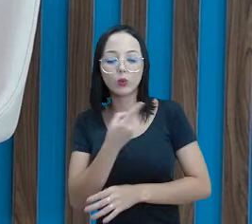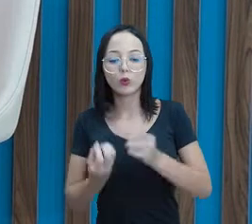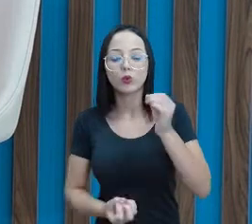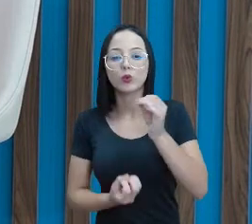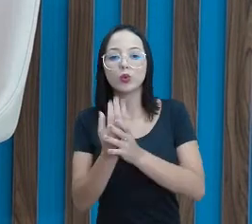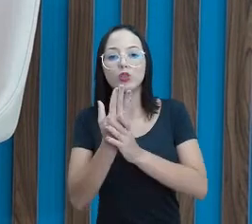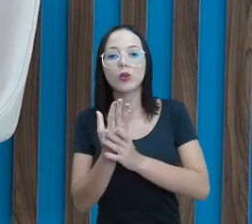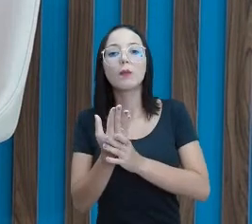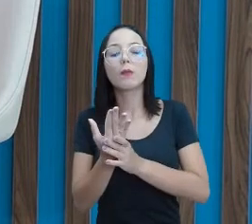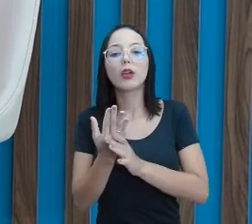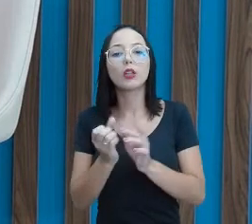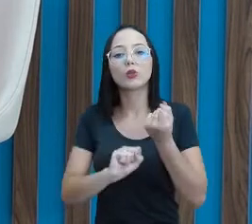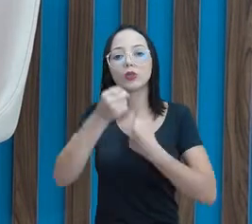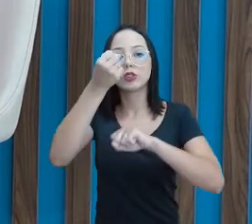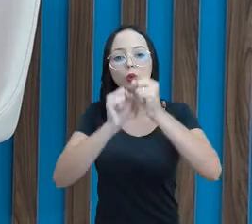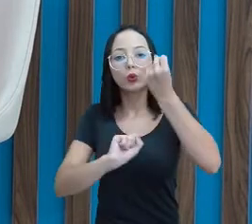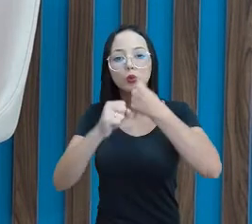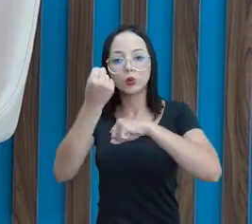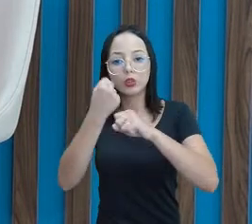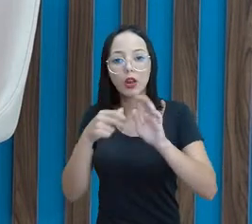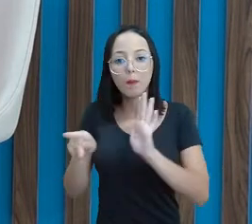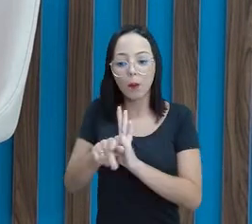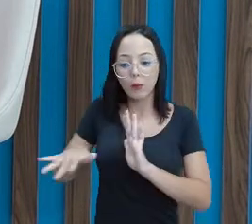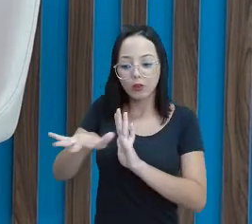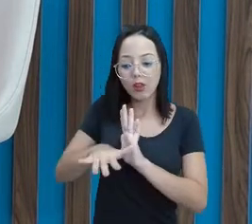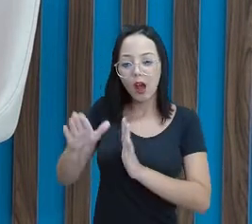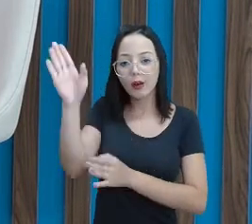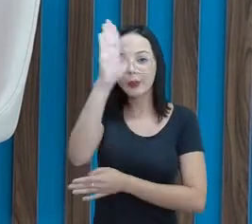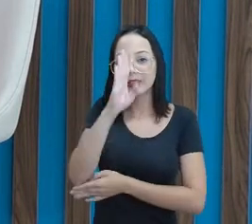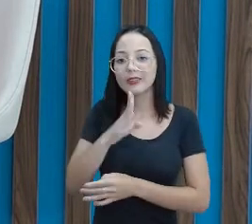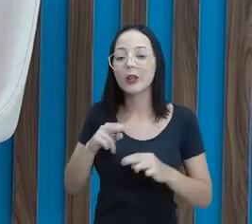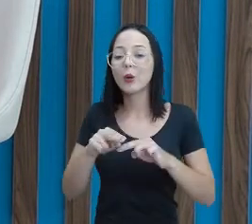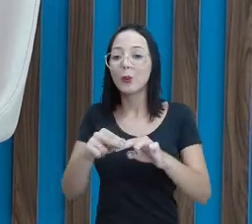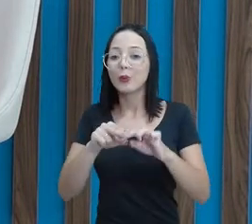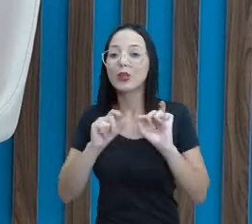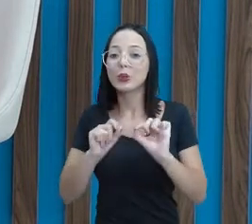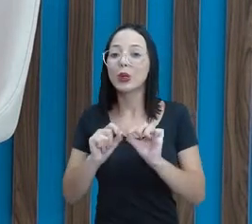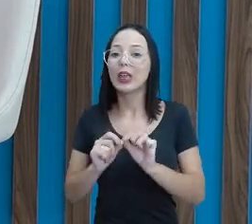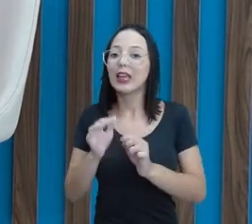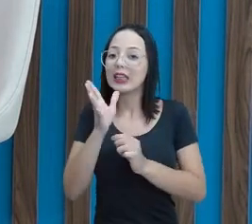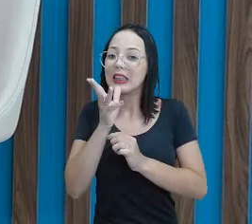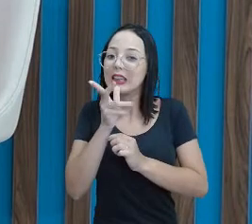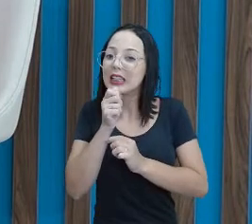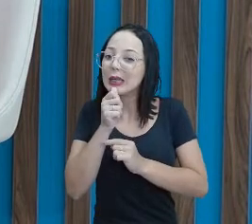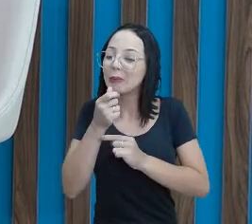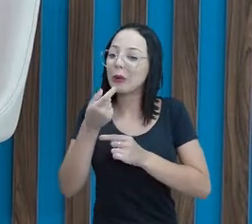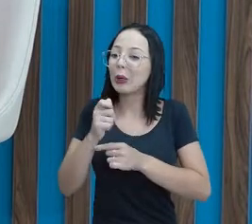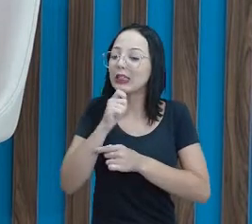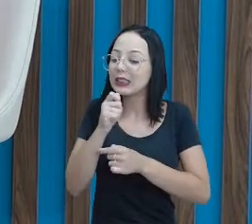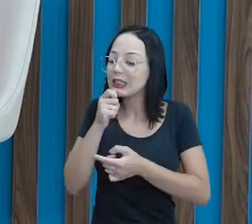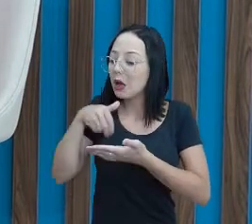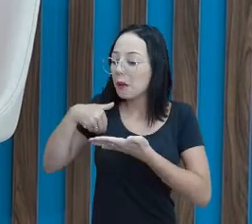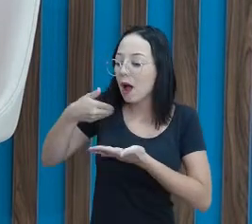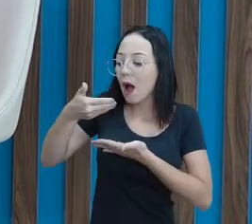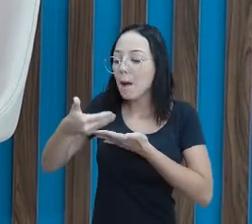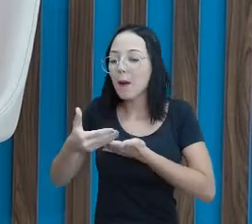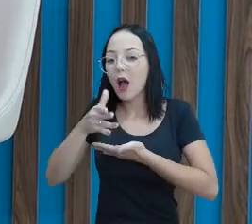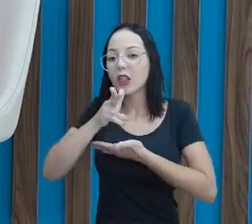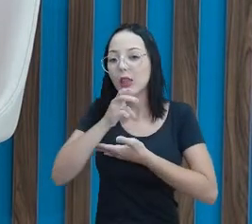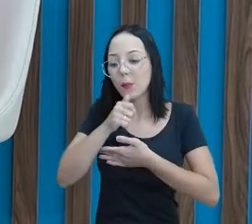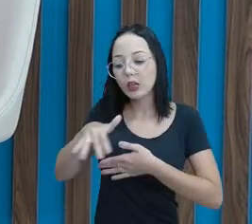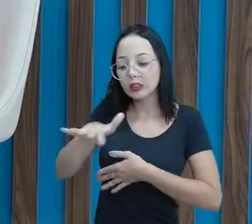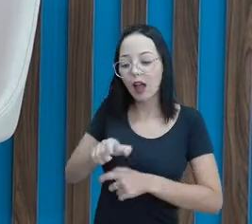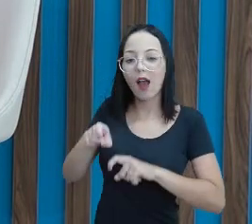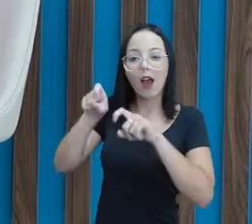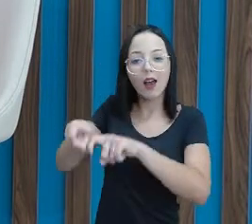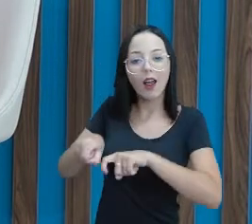surgimento, né, a criação de indústrias em territórios brasileiros. Por isso que a gente ficou muito pautado ainda muitos anos na questão agrícola, muito